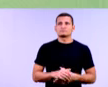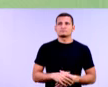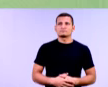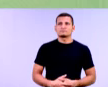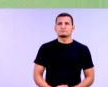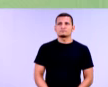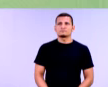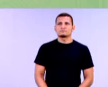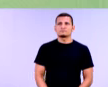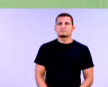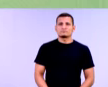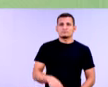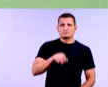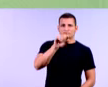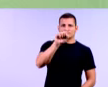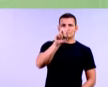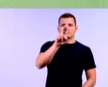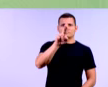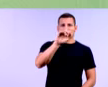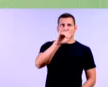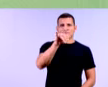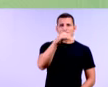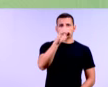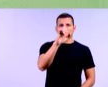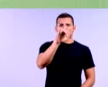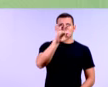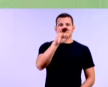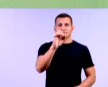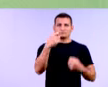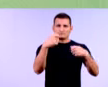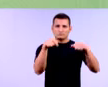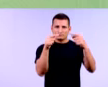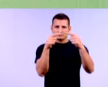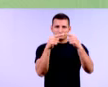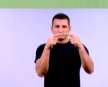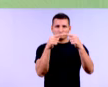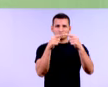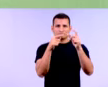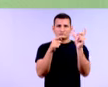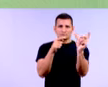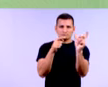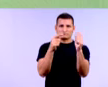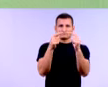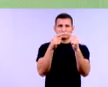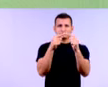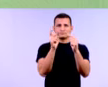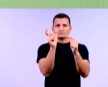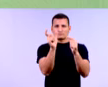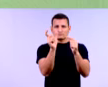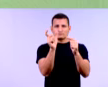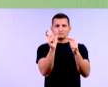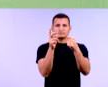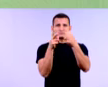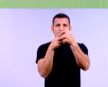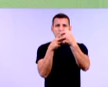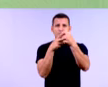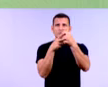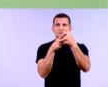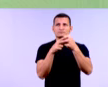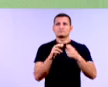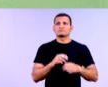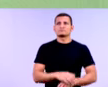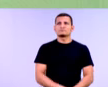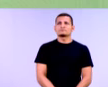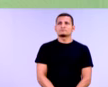o sujeito tem que verbo concordar. tem que concordar com ele. O verbo concorda com o sujeito. Olha, os filhos e o pai. O